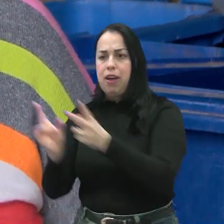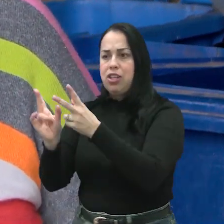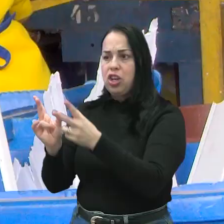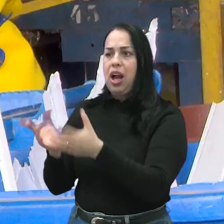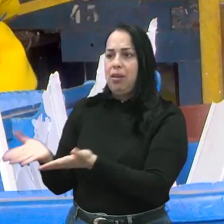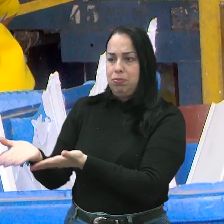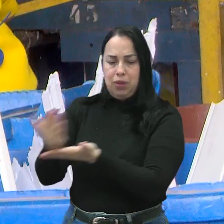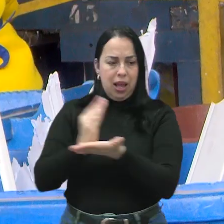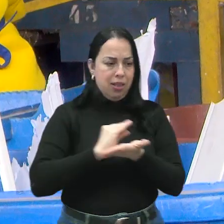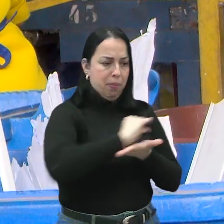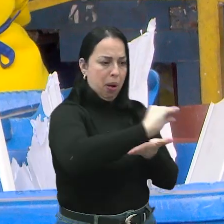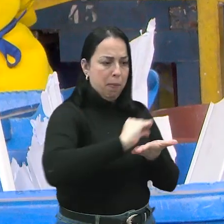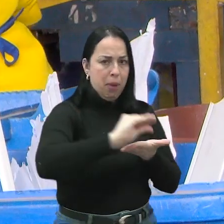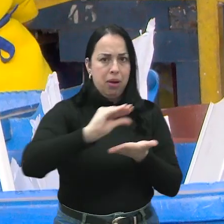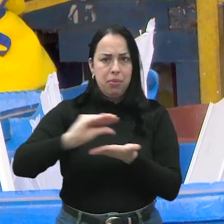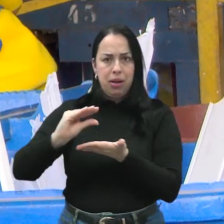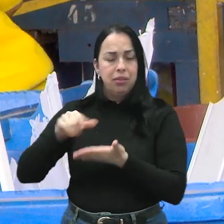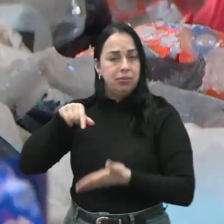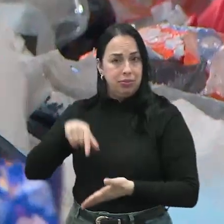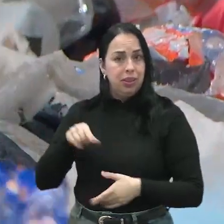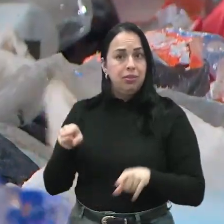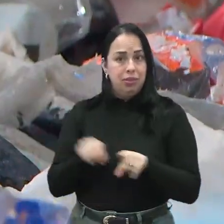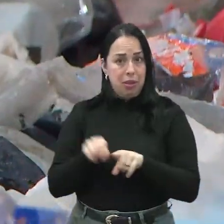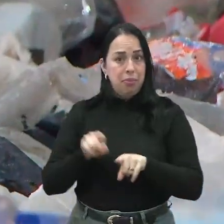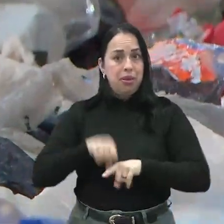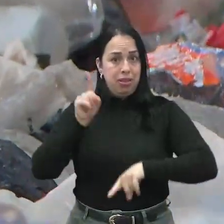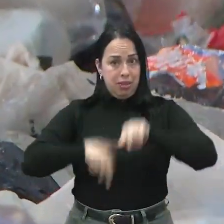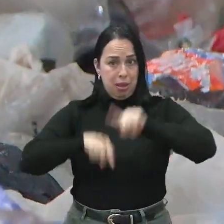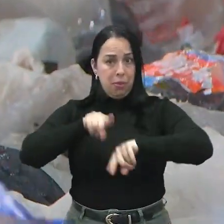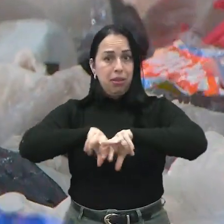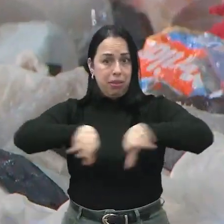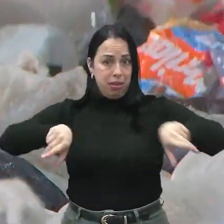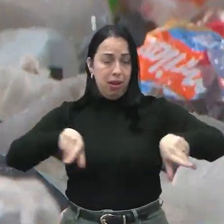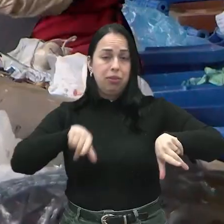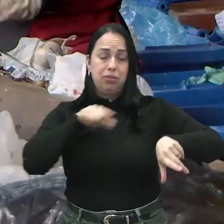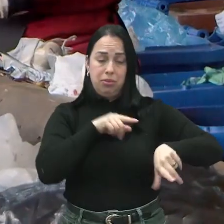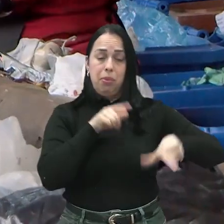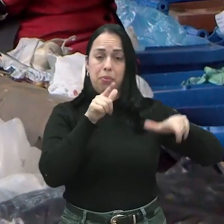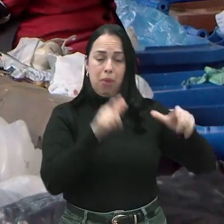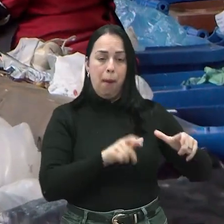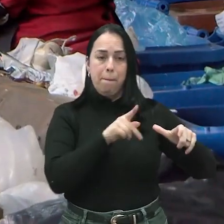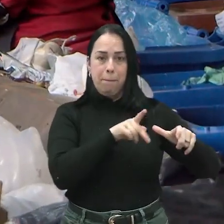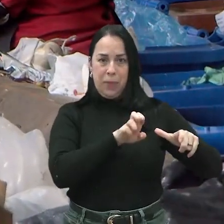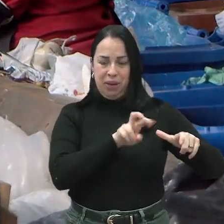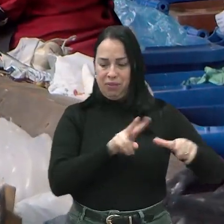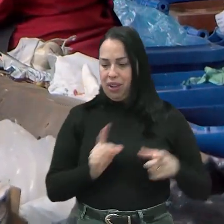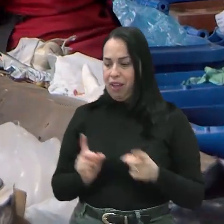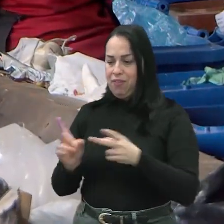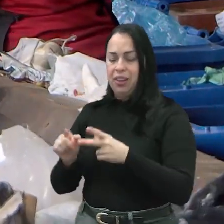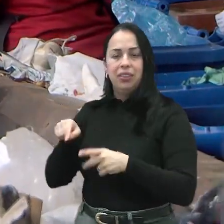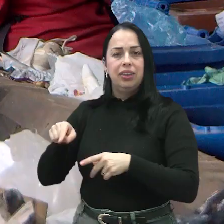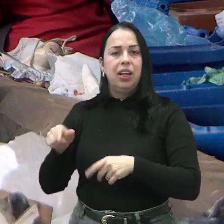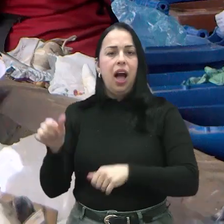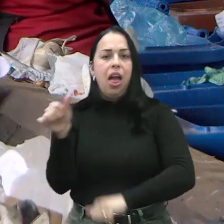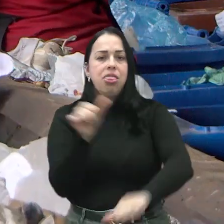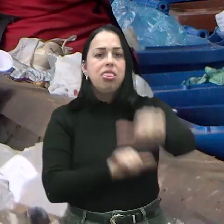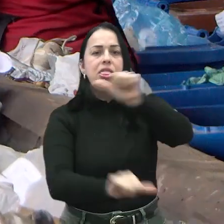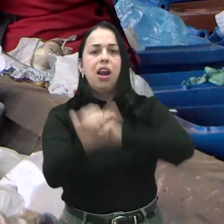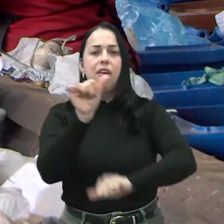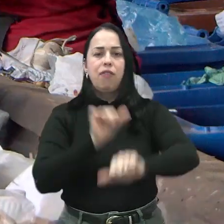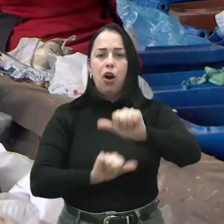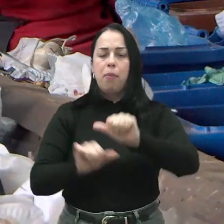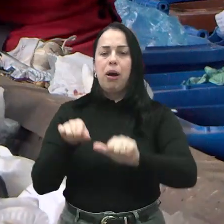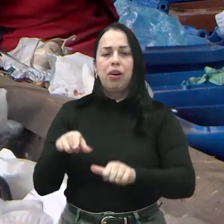da gente. As cooperativas também recebem materiais dos PEVs. Muitos são vendidos e se transformam